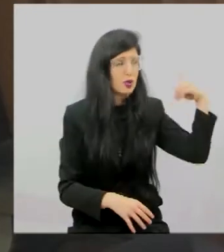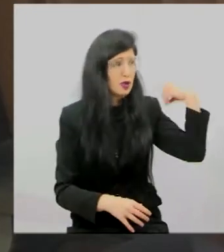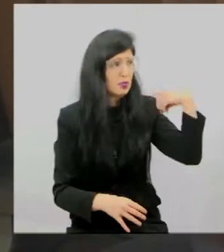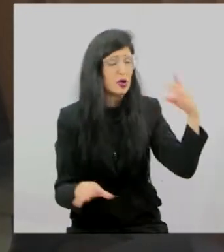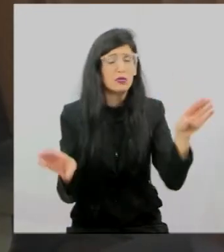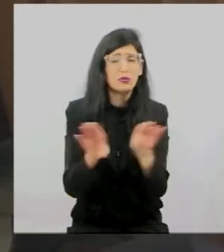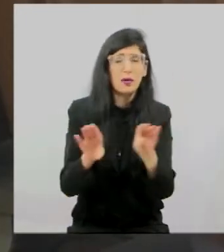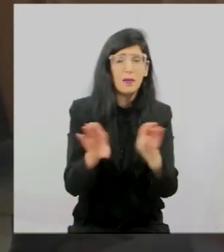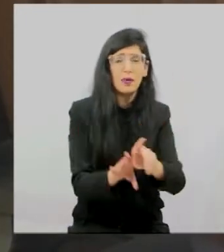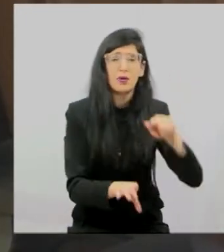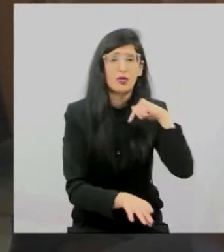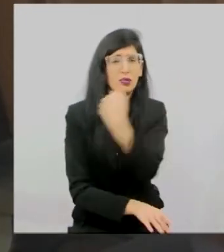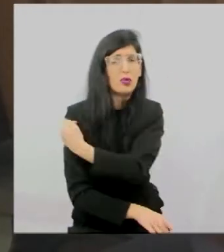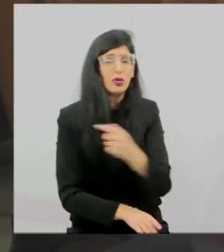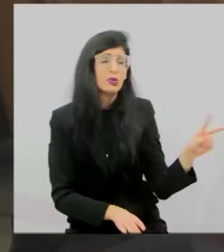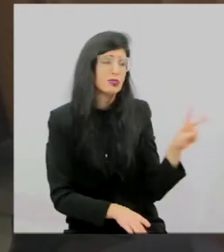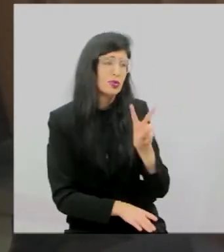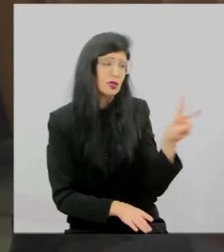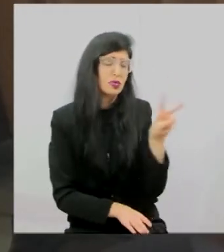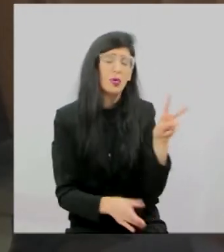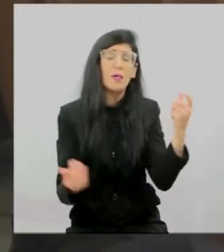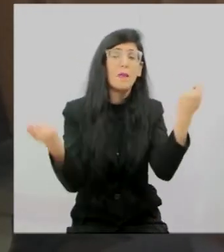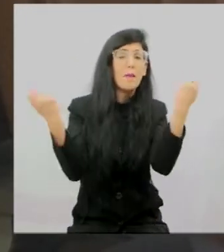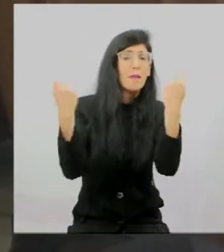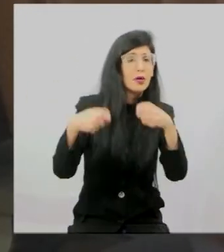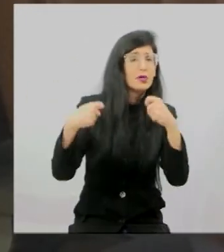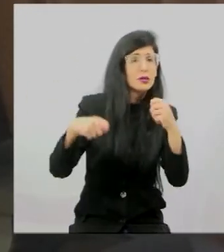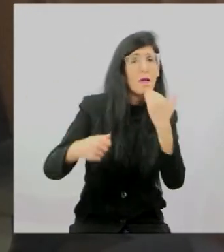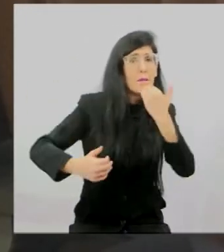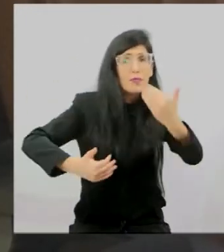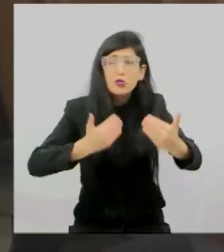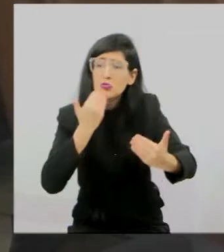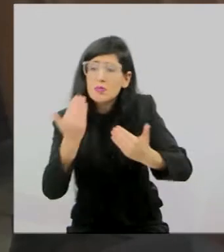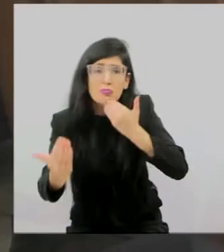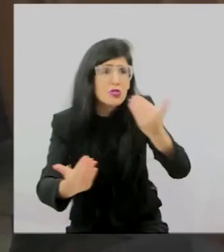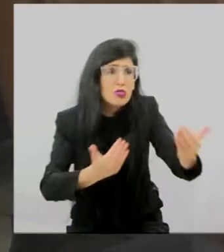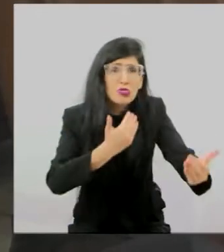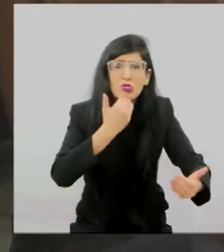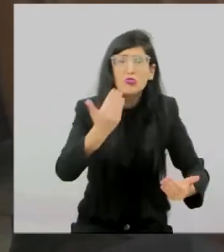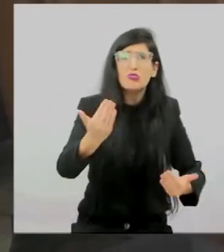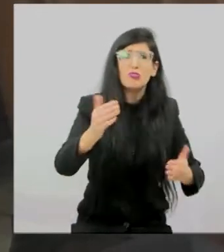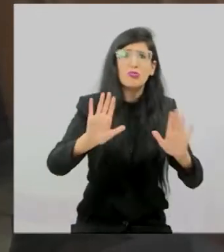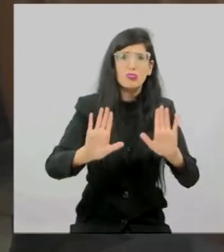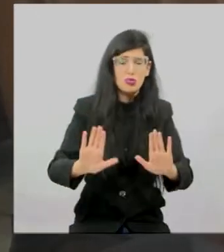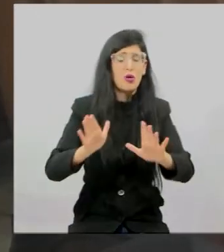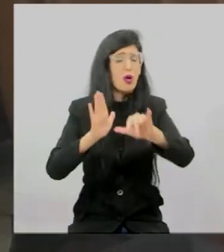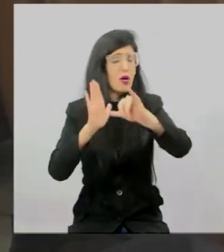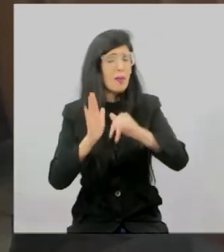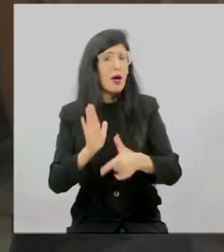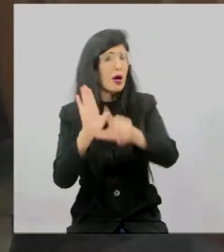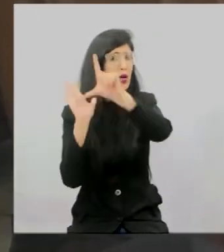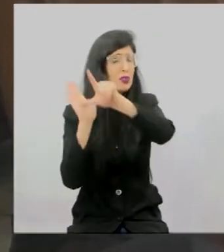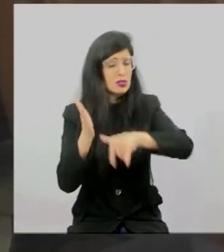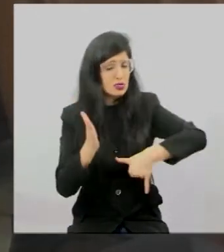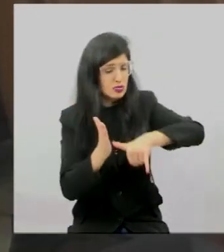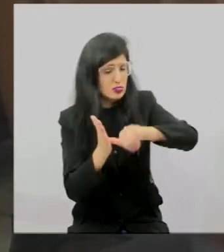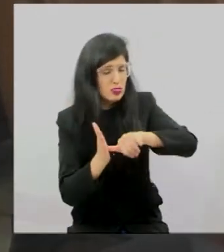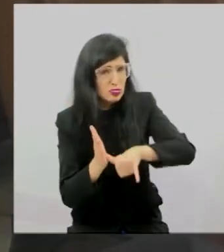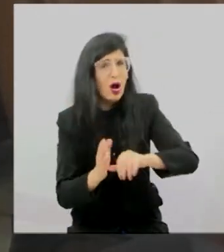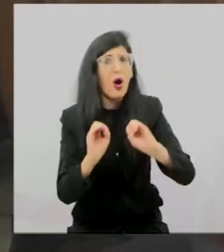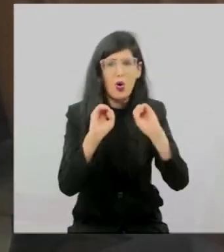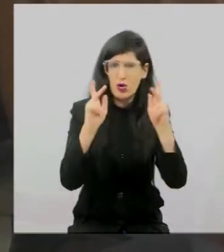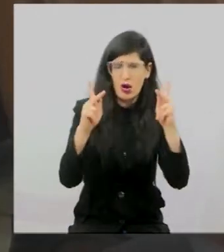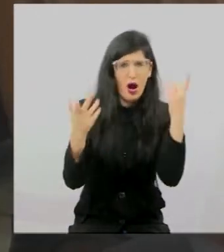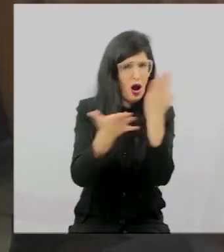cada cidade, fazer essa intervenção. O momento de contribuição para a construção do edital passou. Agora eu estou